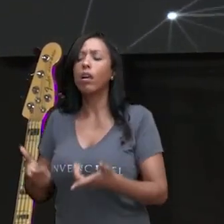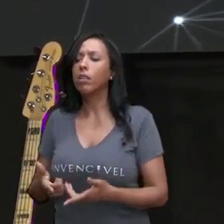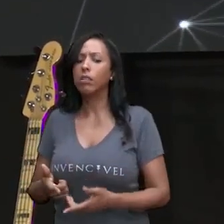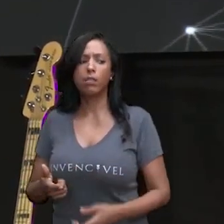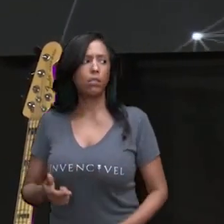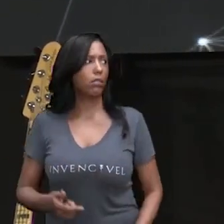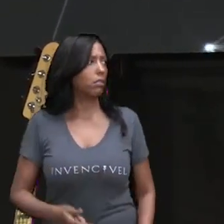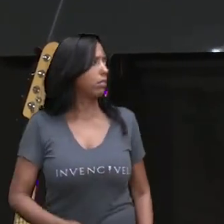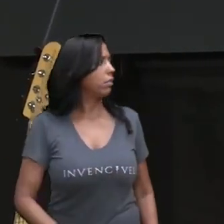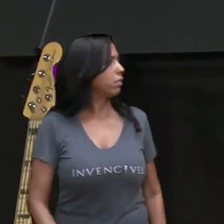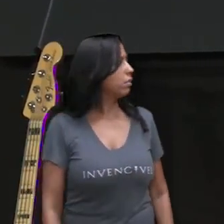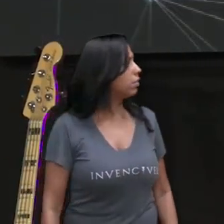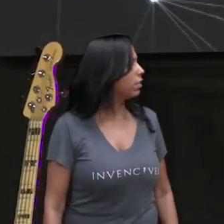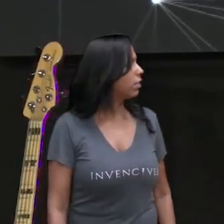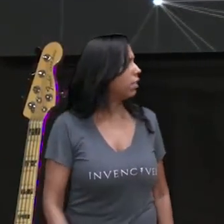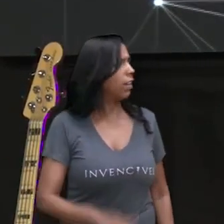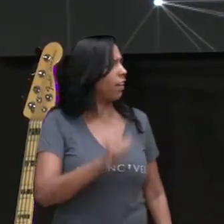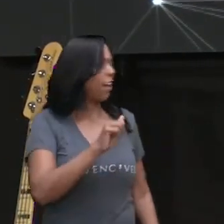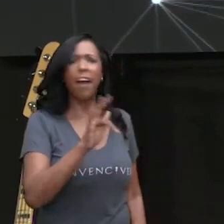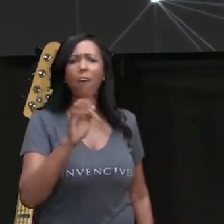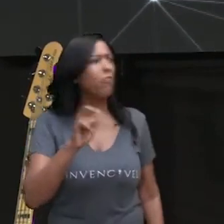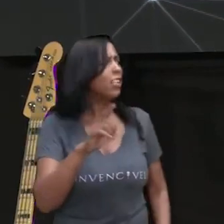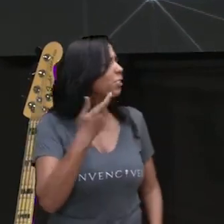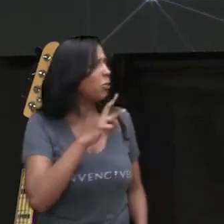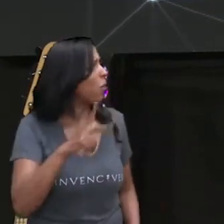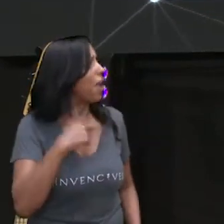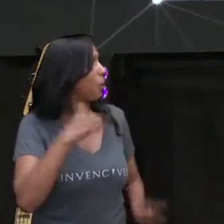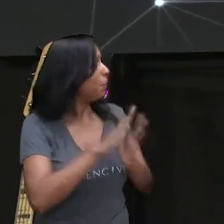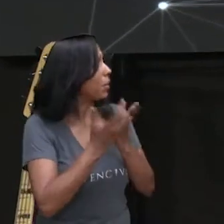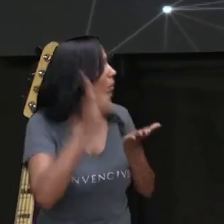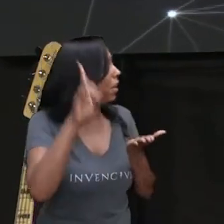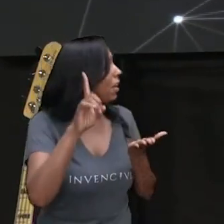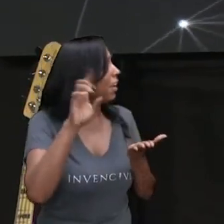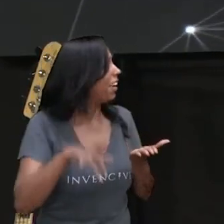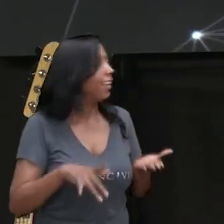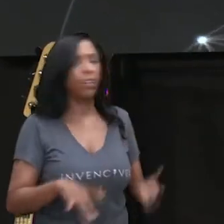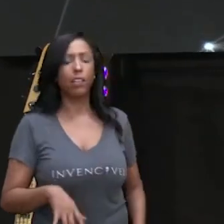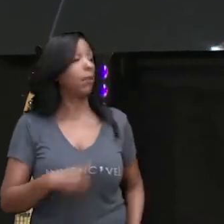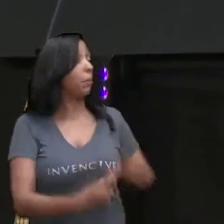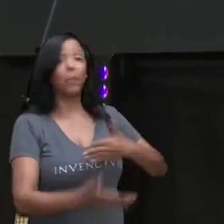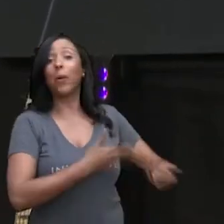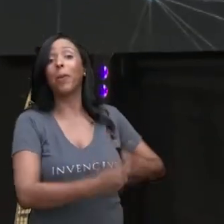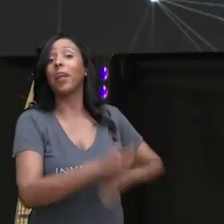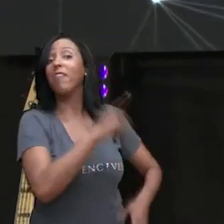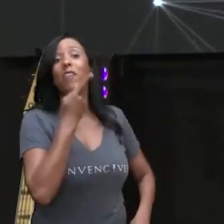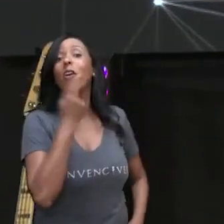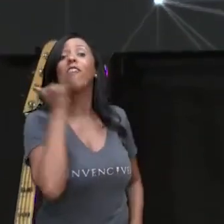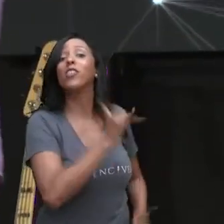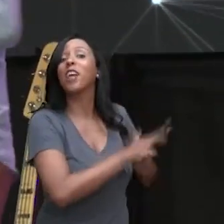irmão, o também não é burro, né? Não é alface não, é Bíblia. Você viu alface, o problema é teu, irmão. Cada um se alimenta com o que